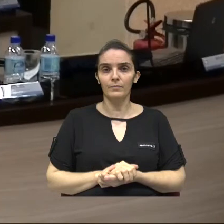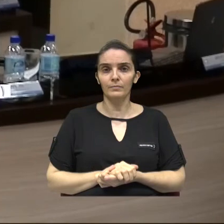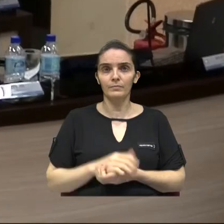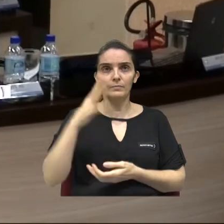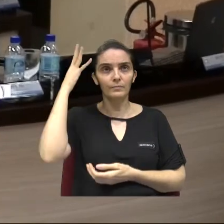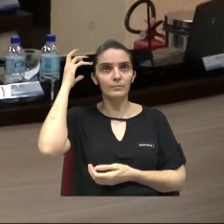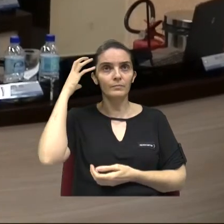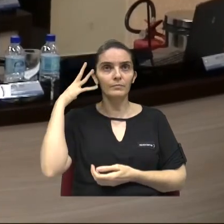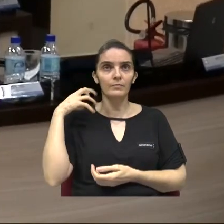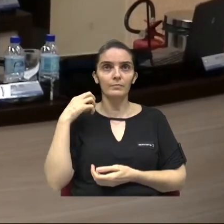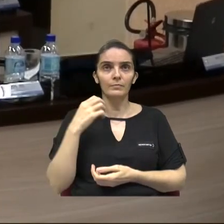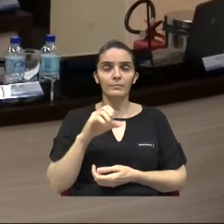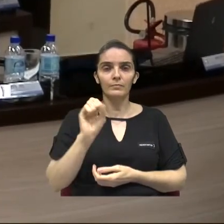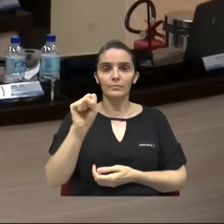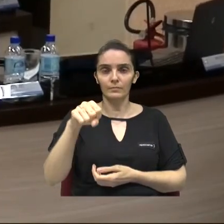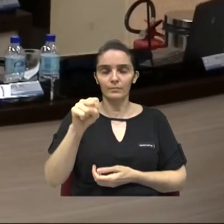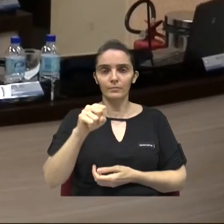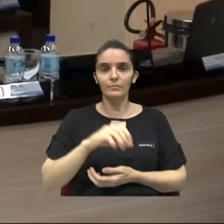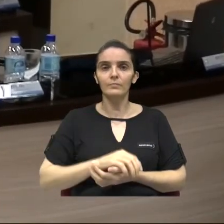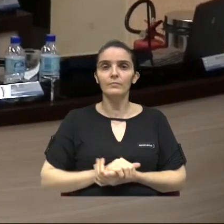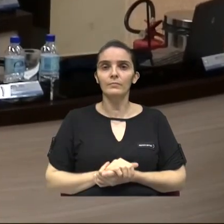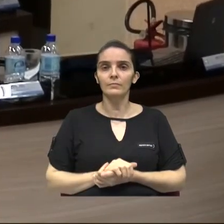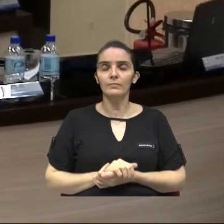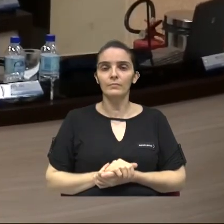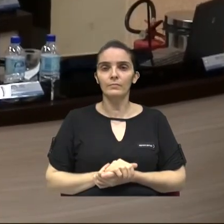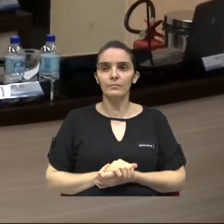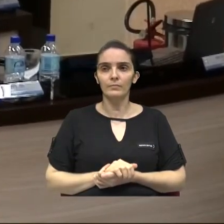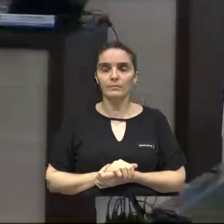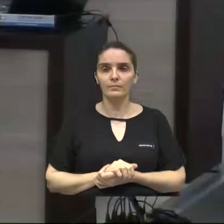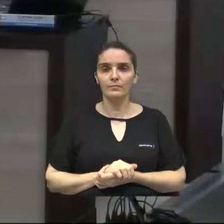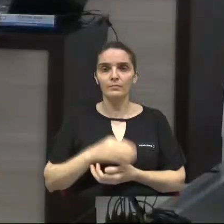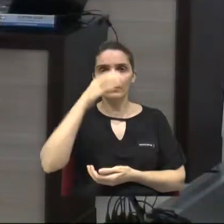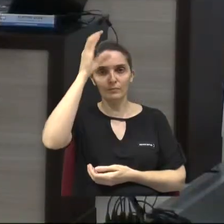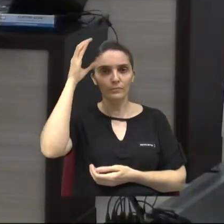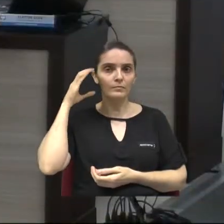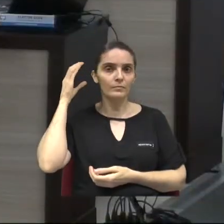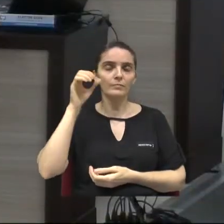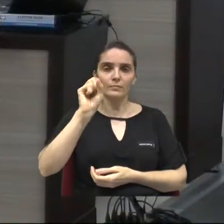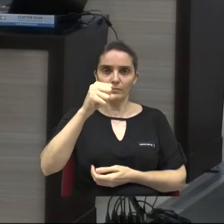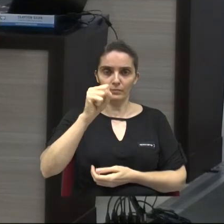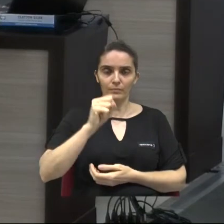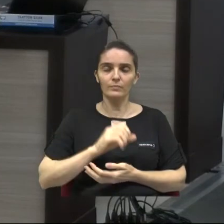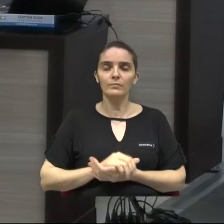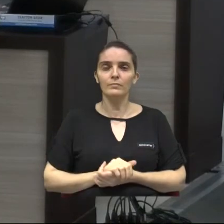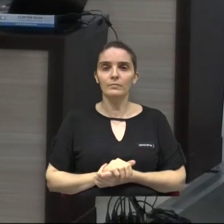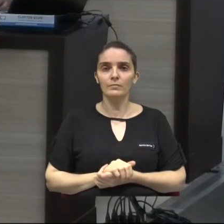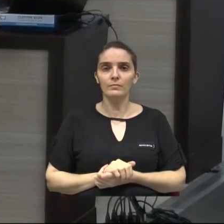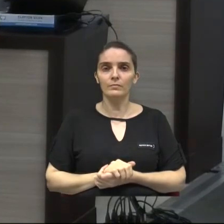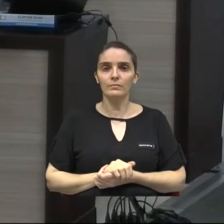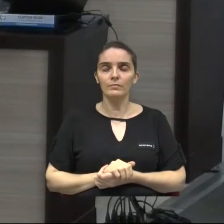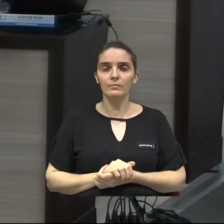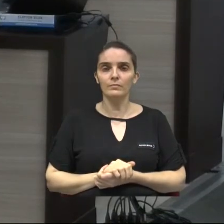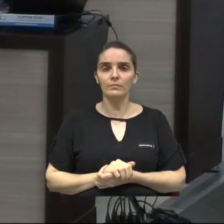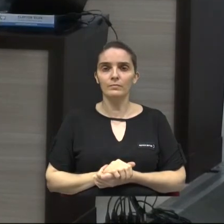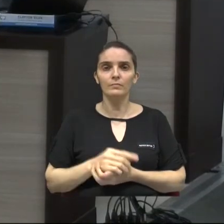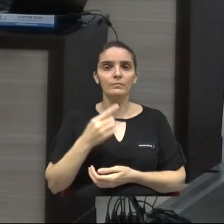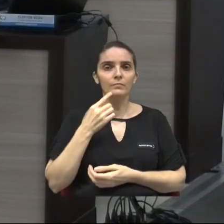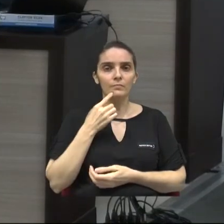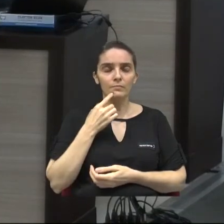Lubogo. Sim, presidente. Carolina. Sim, presidente.